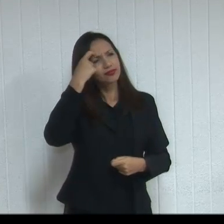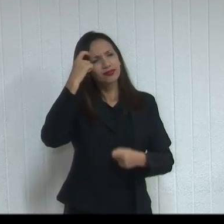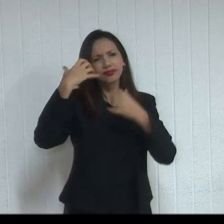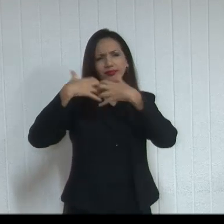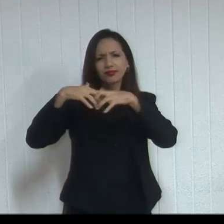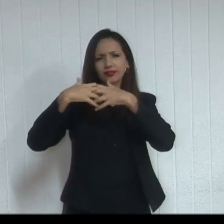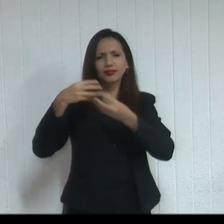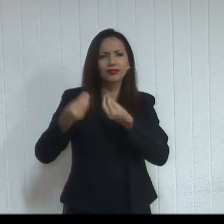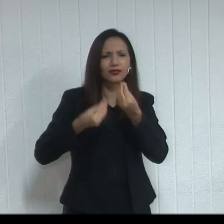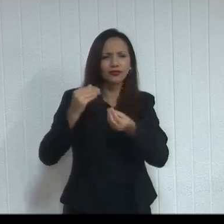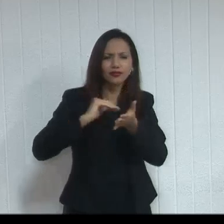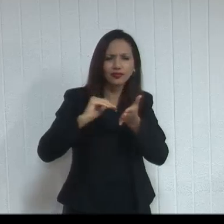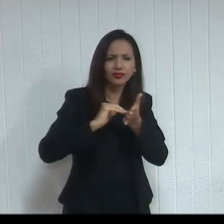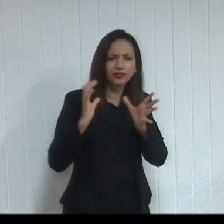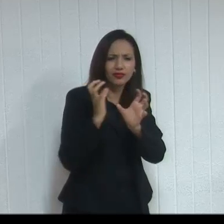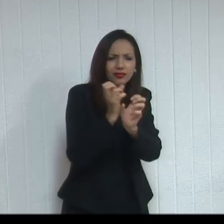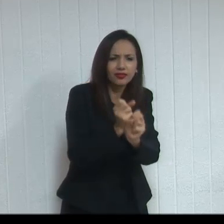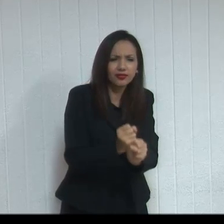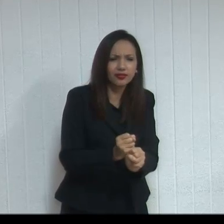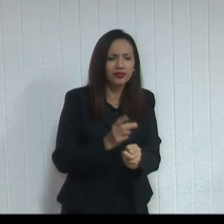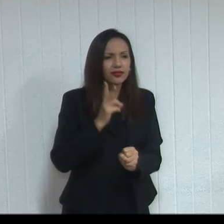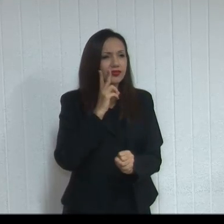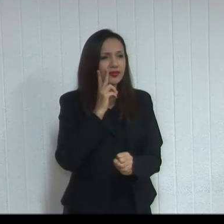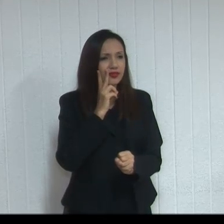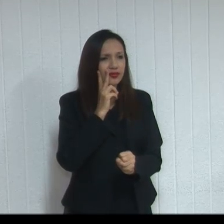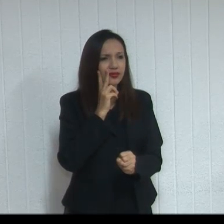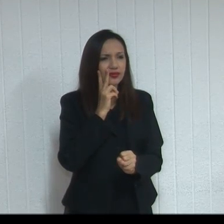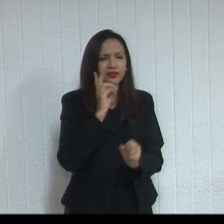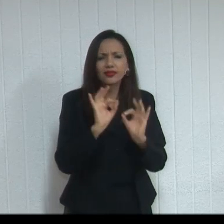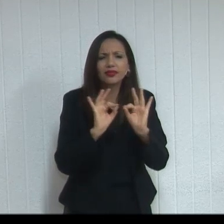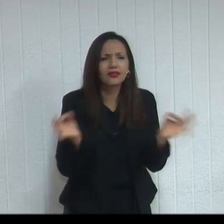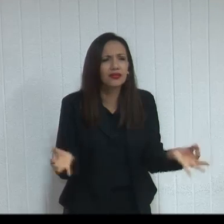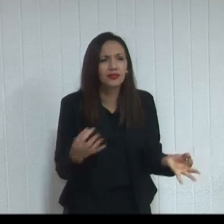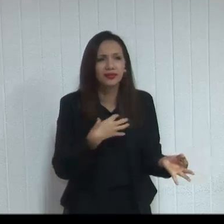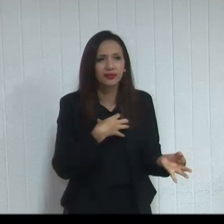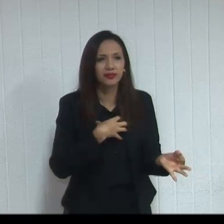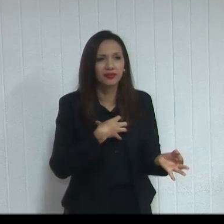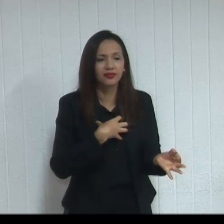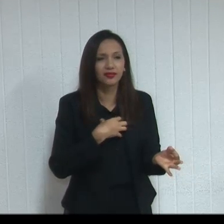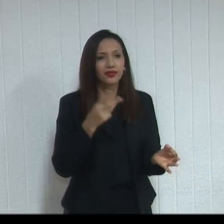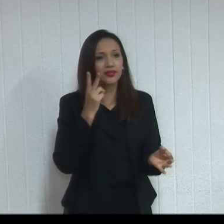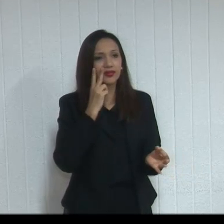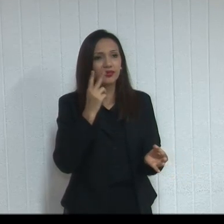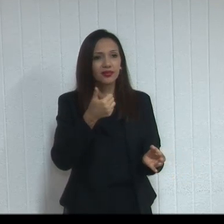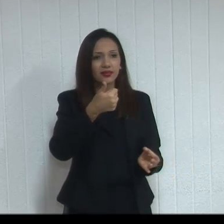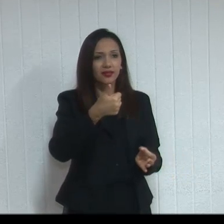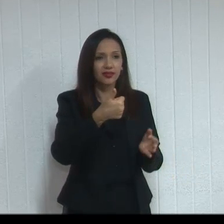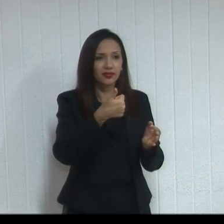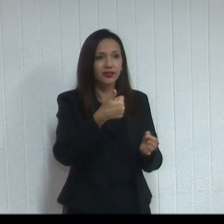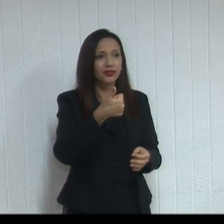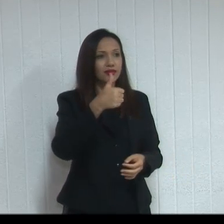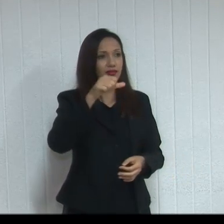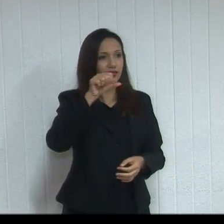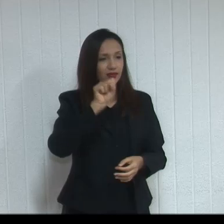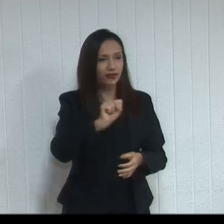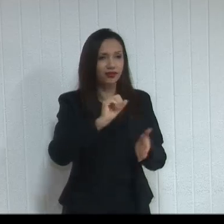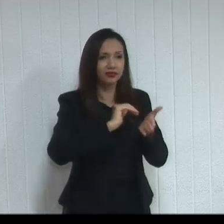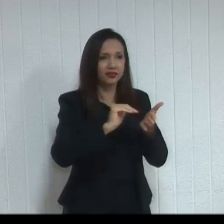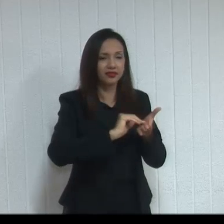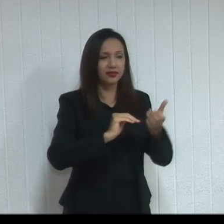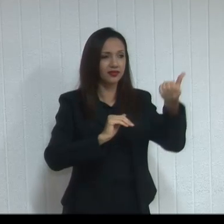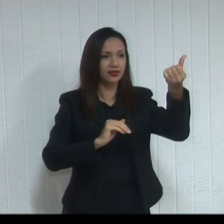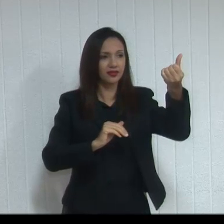quantidade de secretariado em Vinhedo. Simples assim, olha ali. Vinhedo tem 18 secretários, 16 secretários da